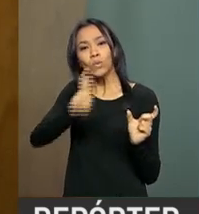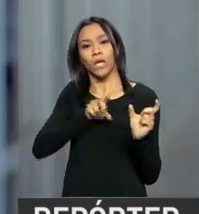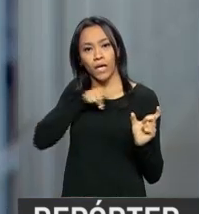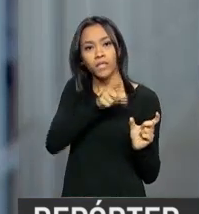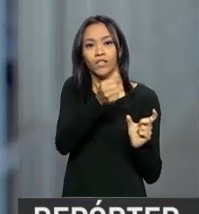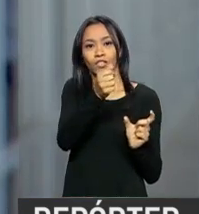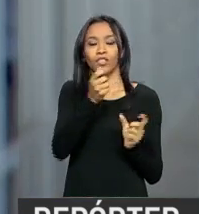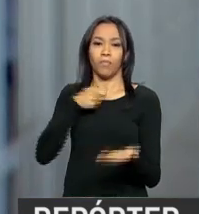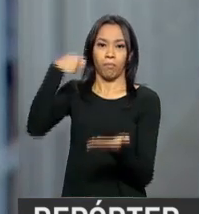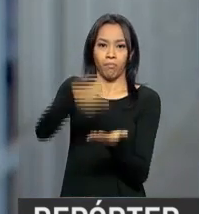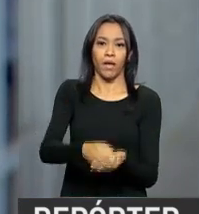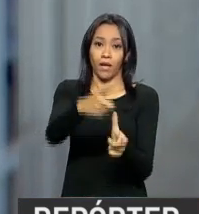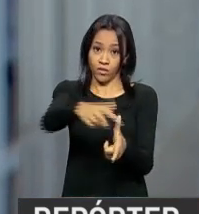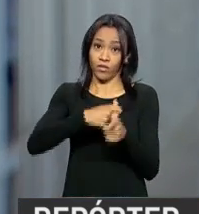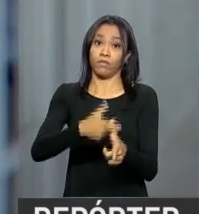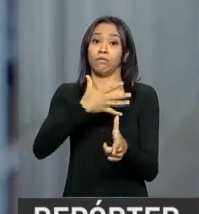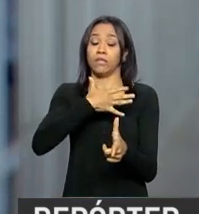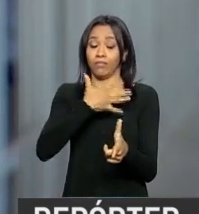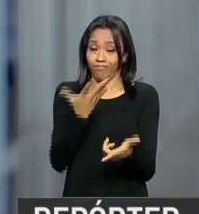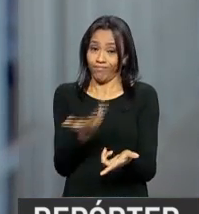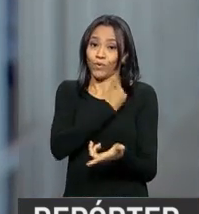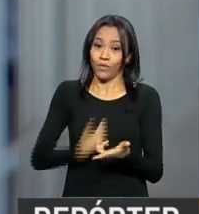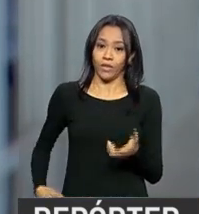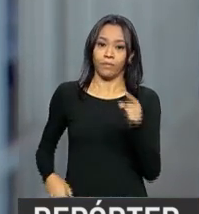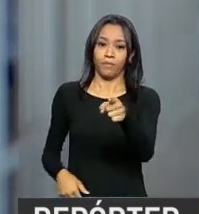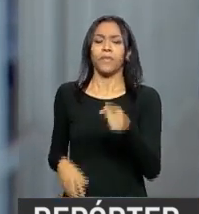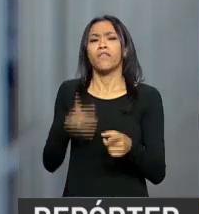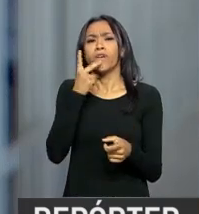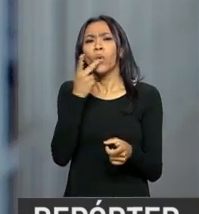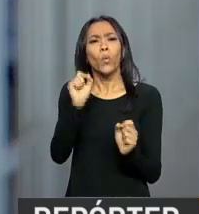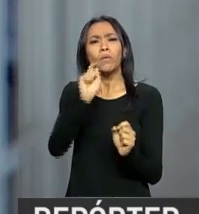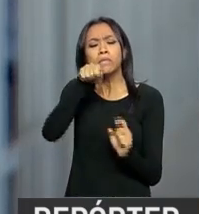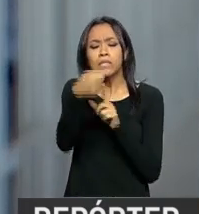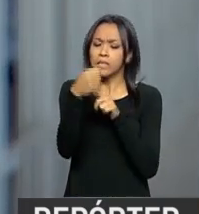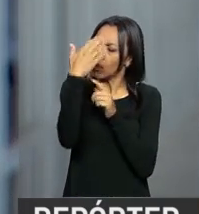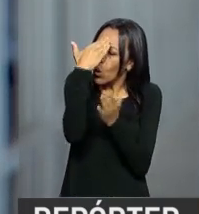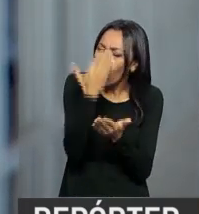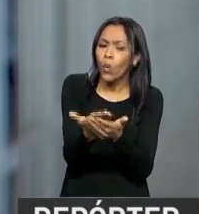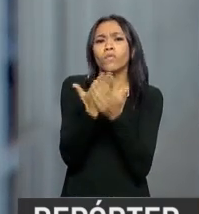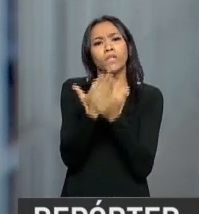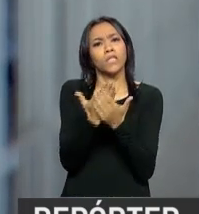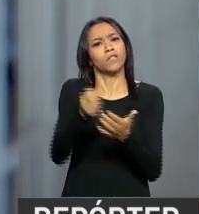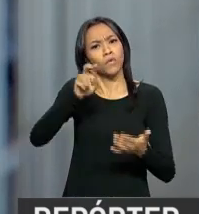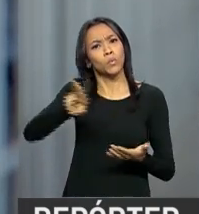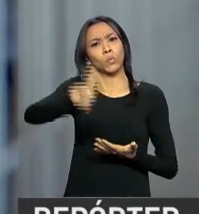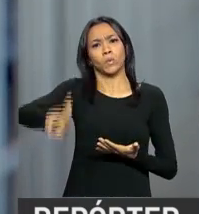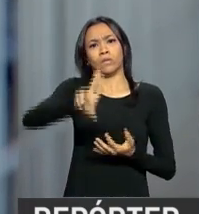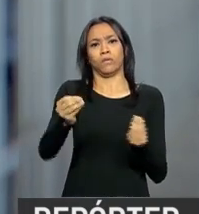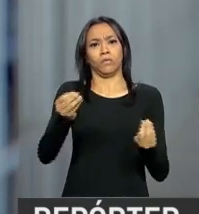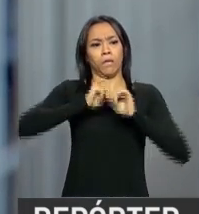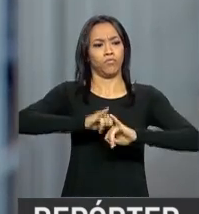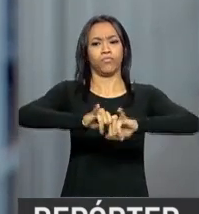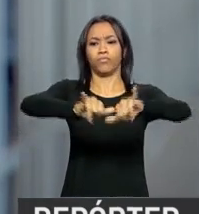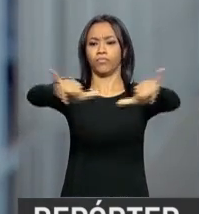pública. Confiança foi uma das palavras mais utilizadas durante as falas dos ministros aqui no Palácio do Planalto. A retomada